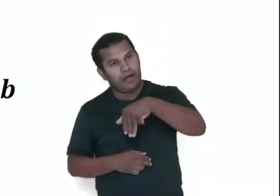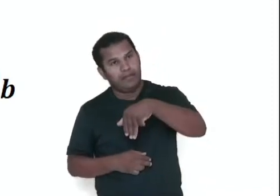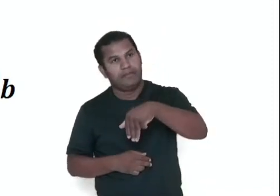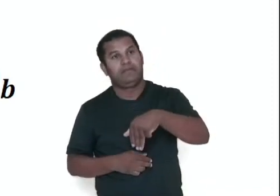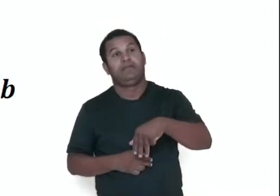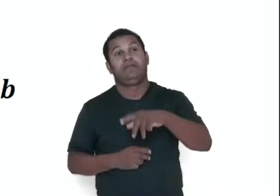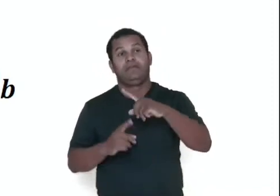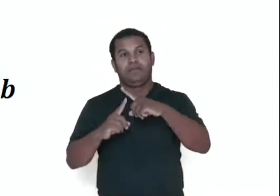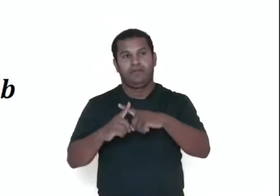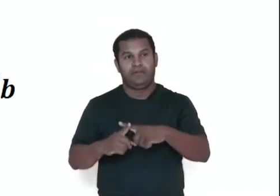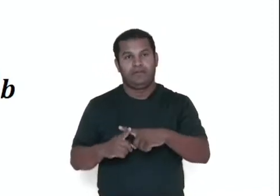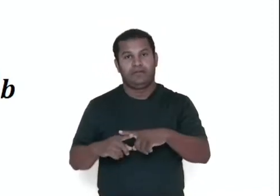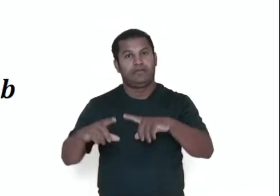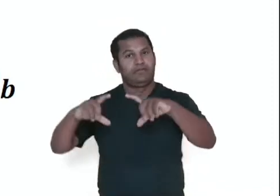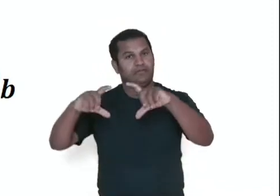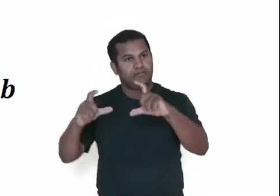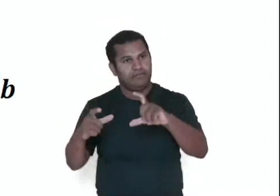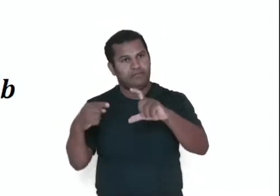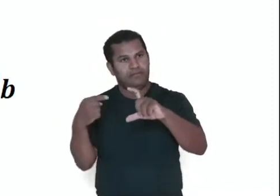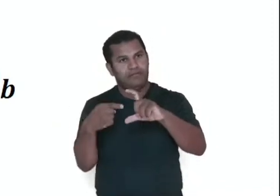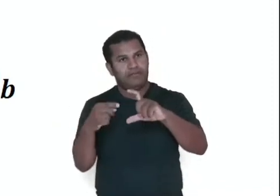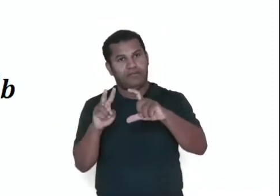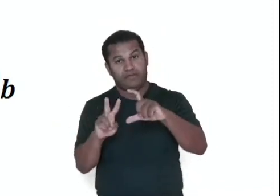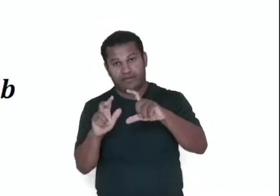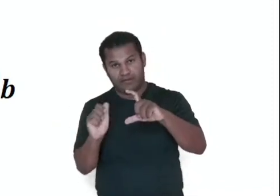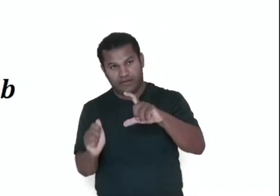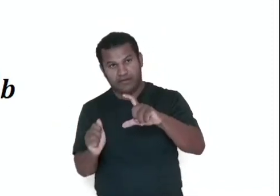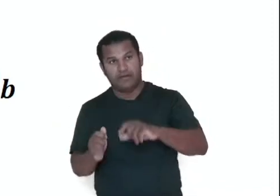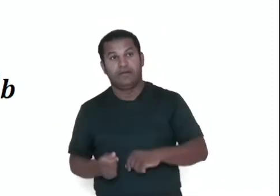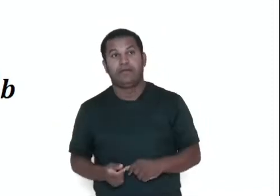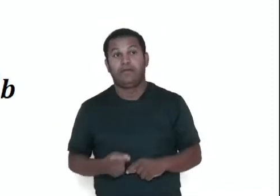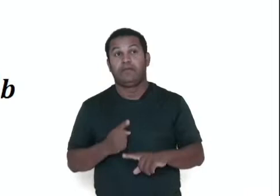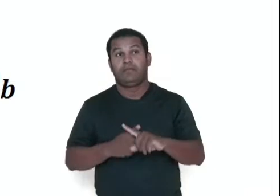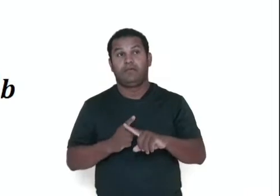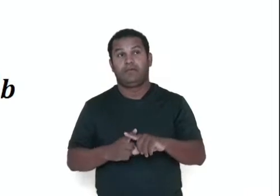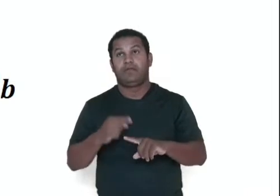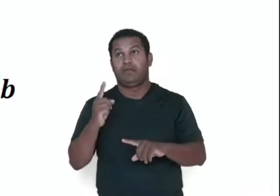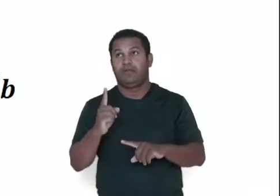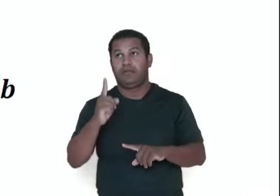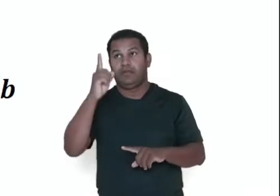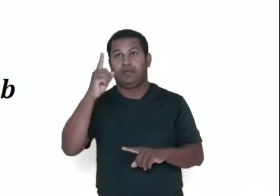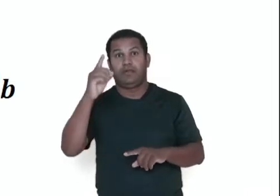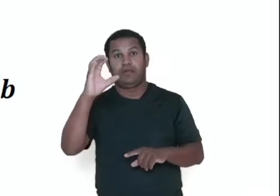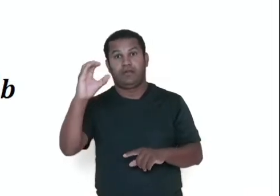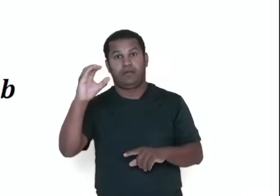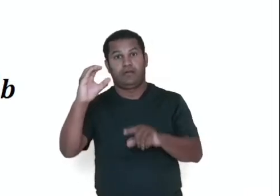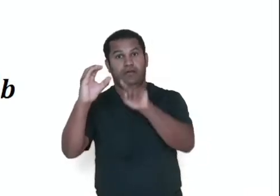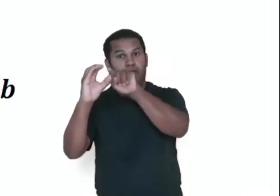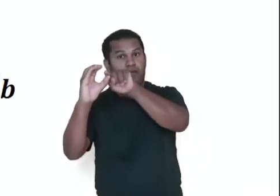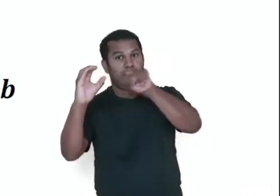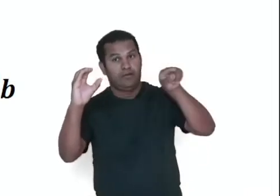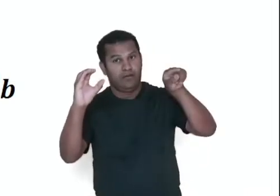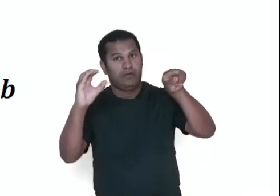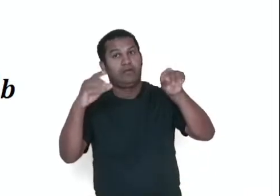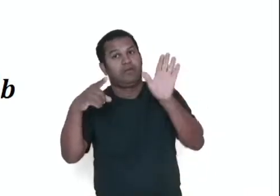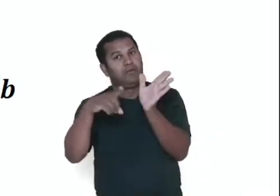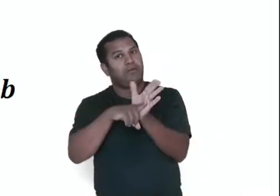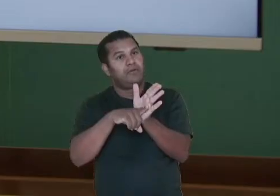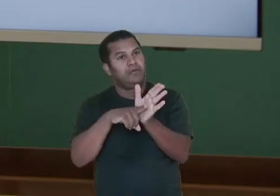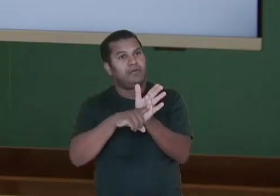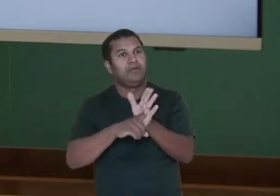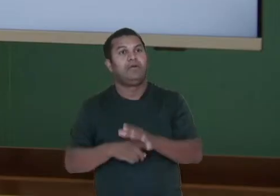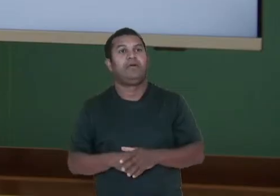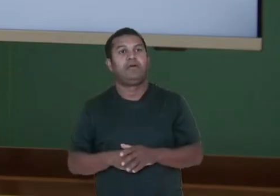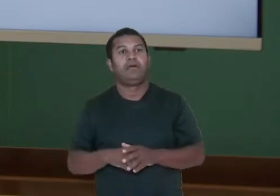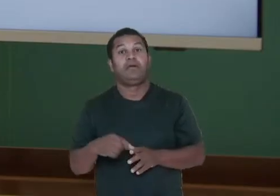velocidade do A, no caso, sentido, percebe que tem um sinal negativo aqui, quer dizer que ele mudou seu sentido, mas a massa do B